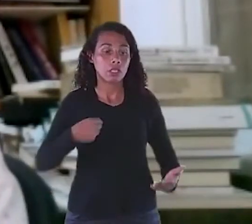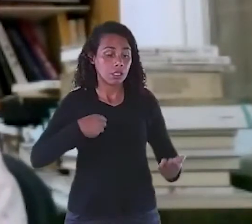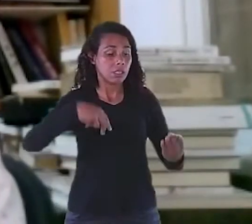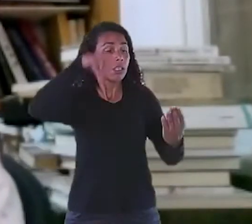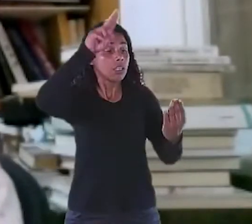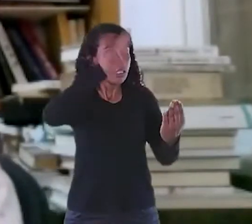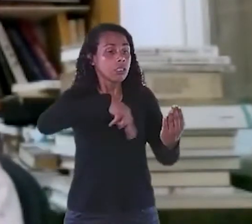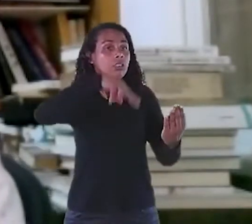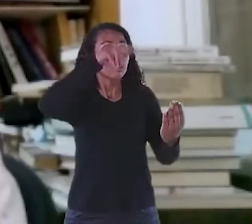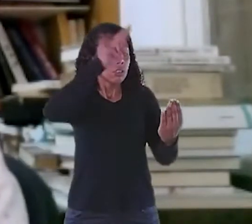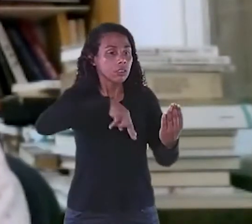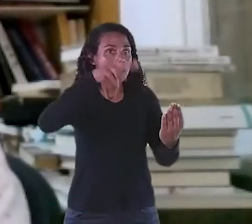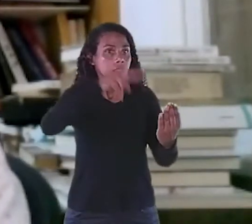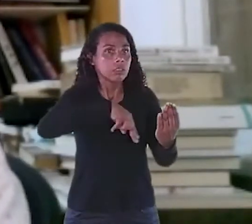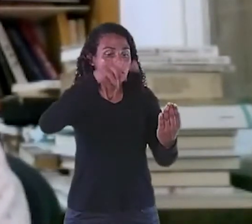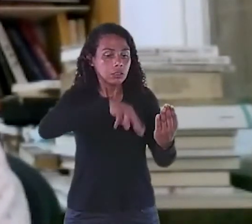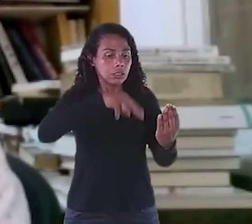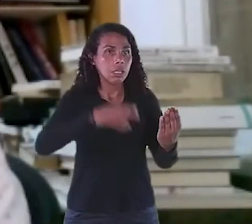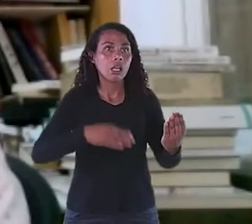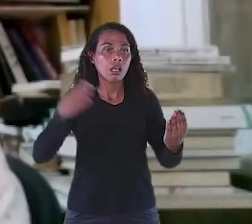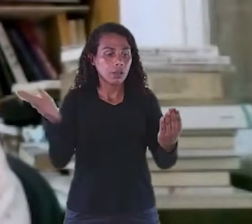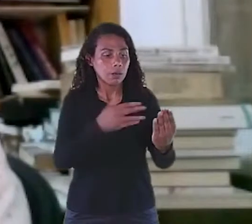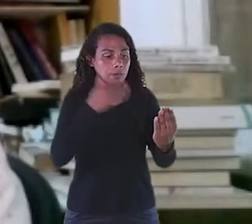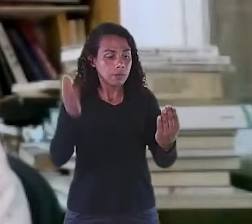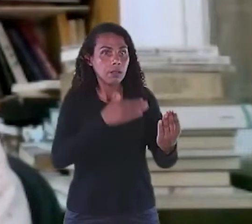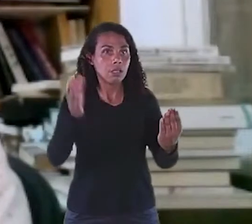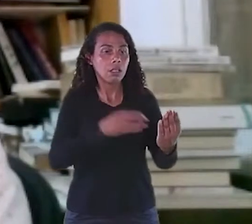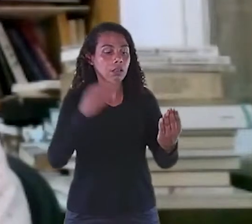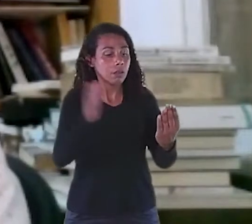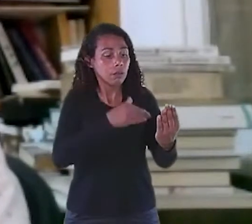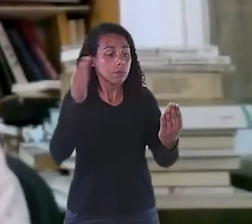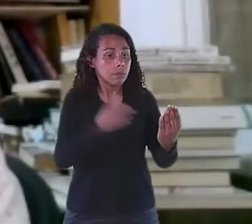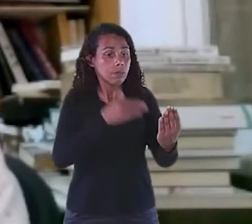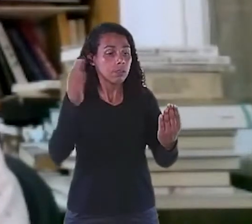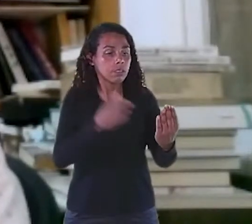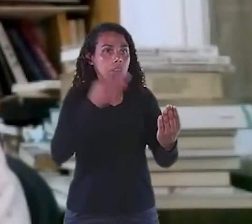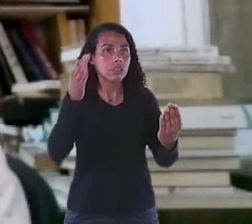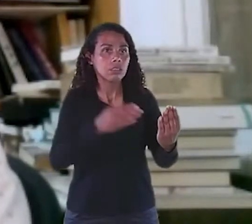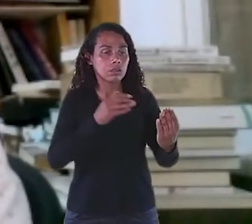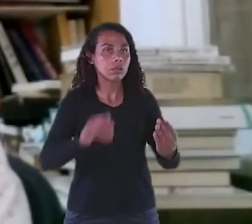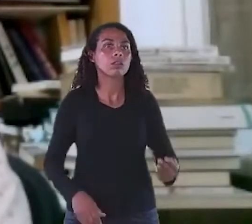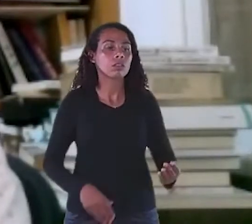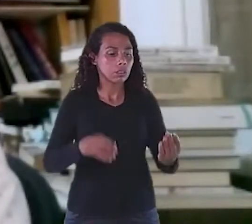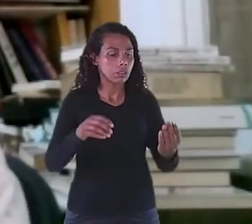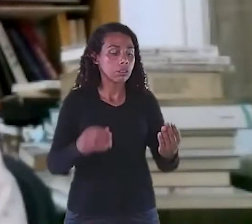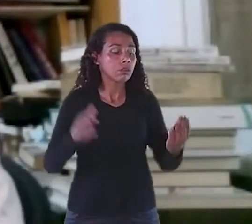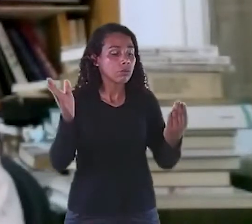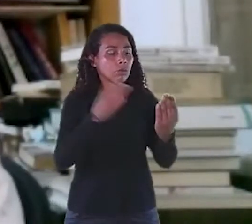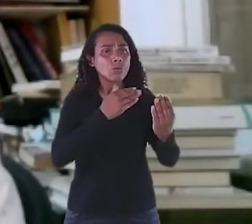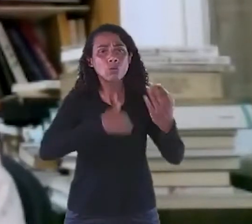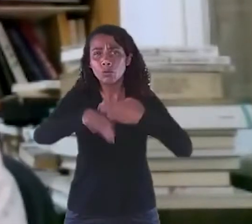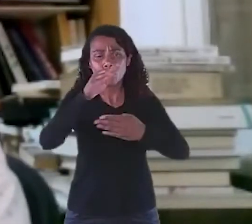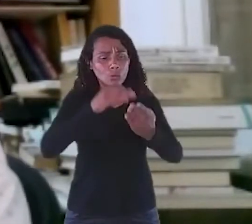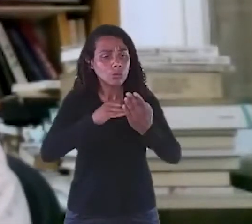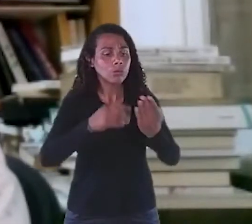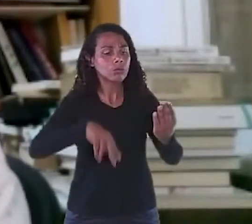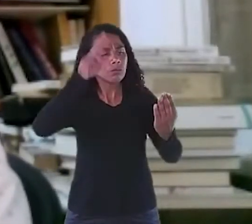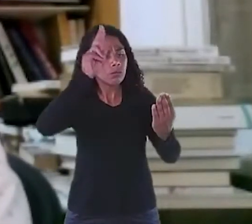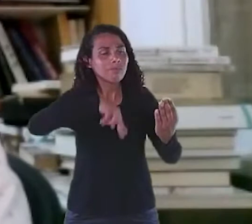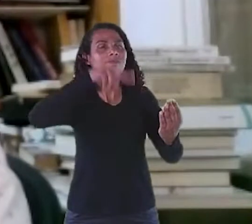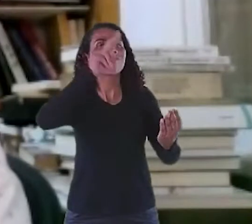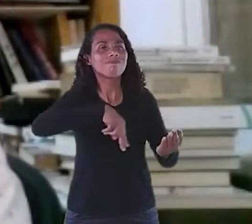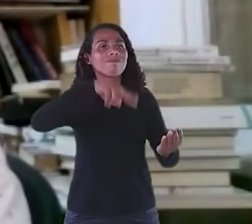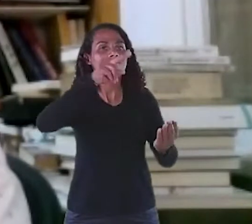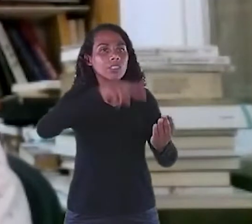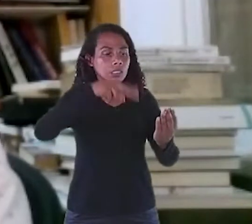um cupim come uma madeira, você entende? Nada ficava ali de muita... Mas era, assim, uma coisa